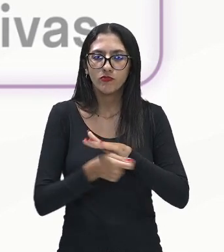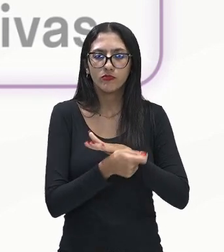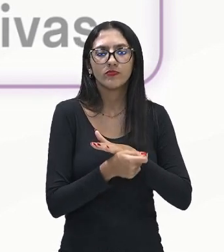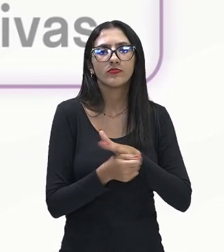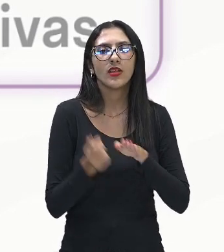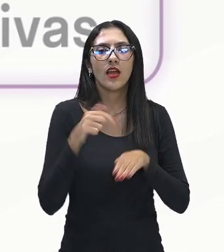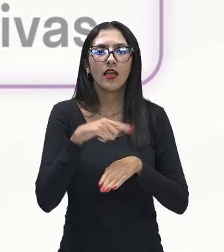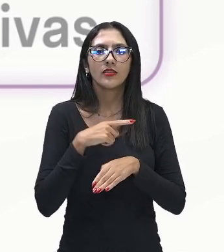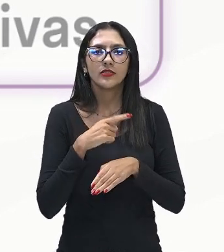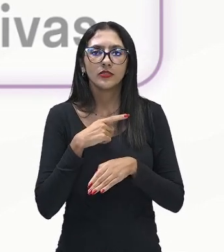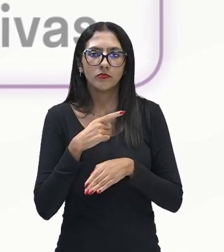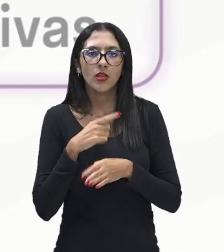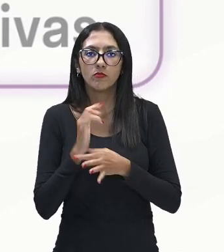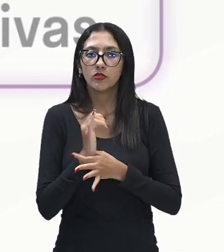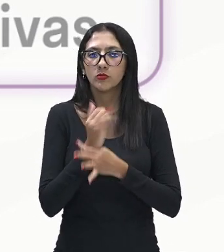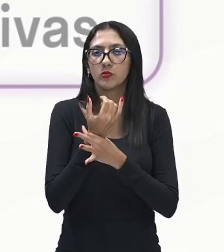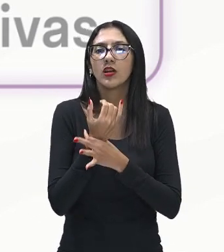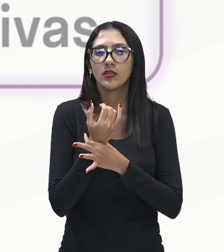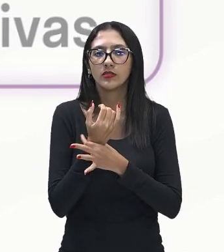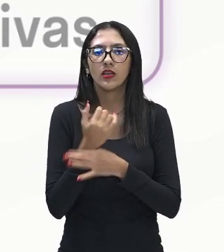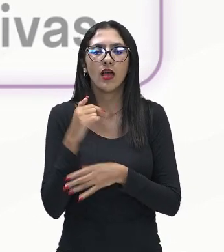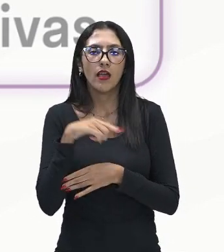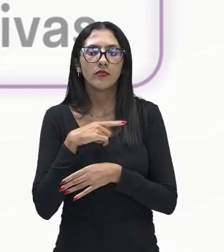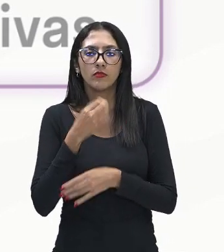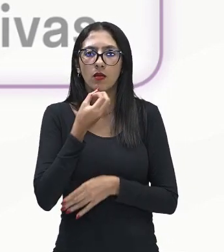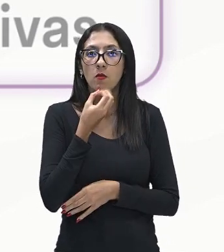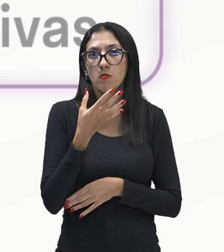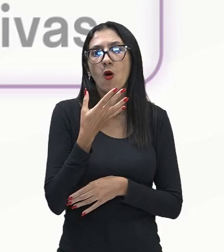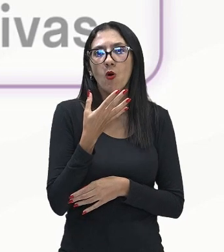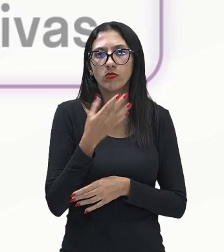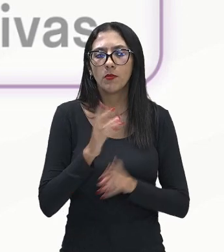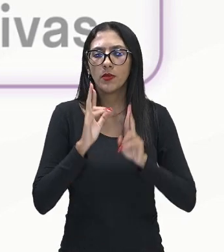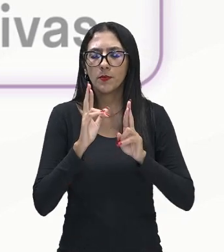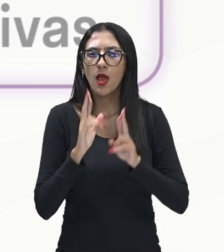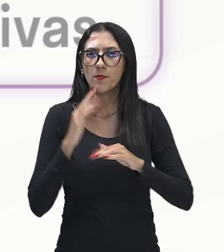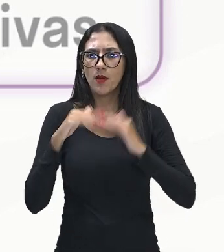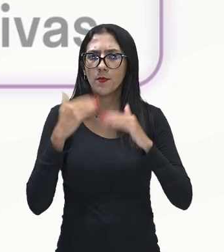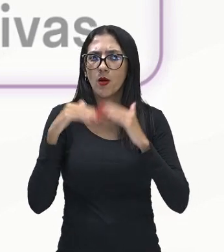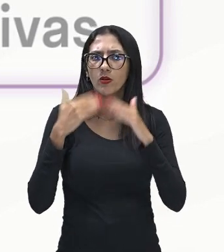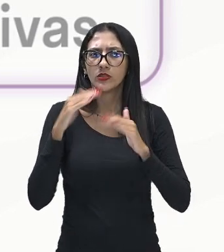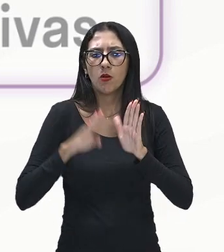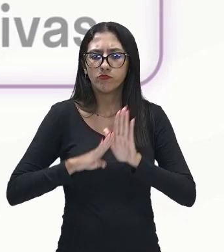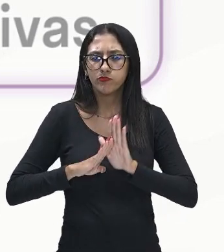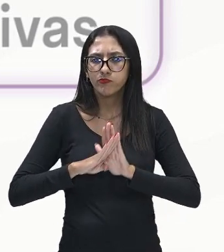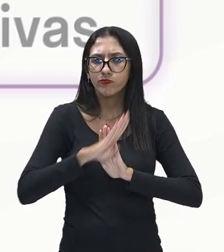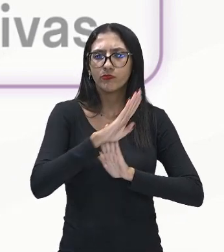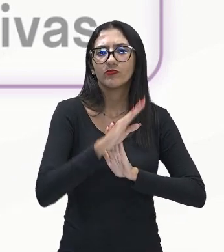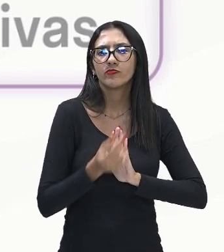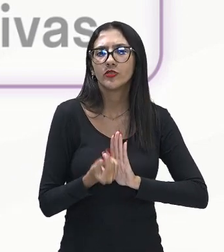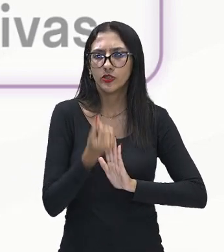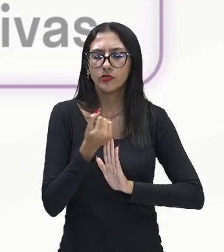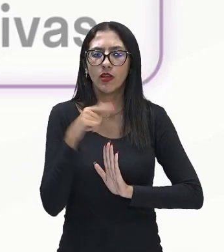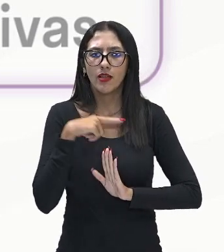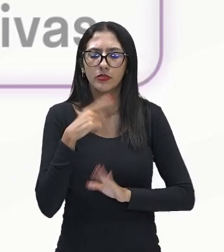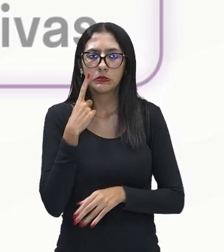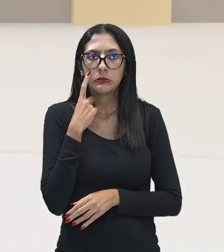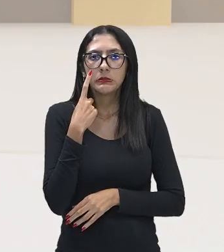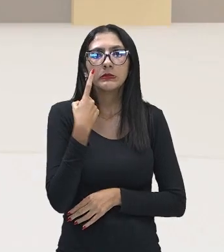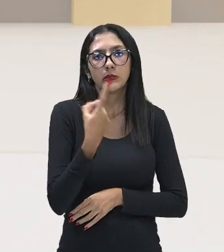sólidas, com histórico de resultados consistentes e boas perspectivas de crescimento a longo prazo. São escolhas